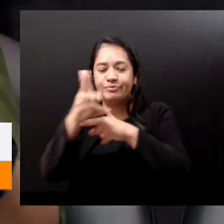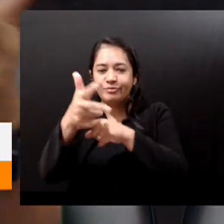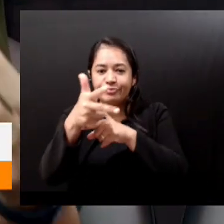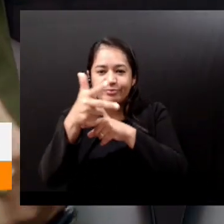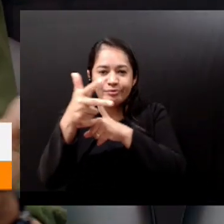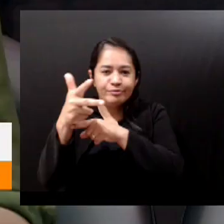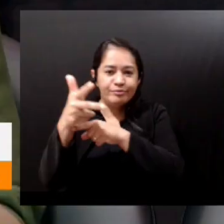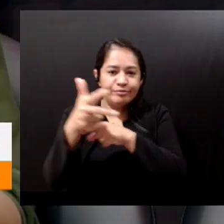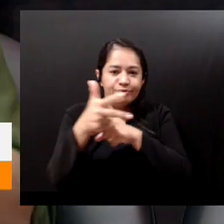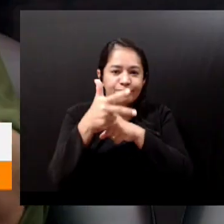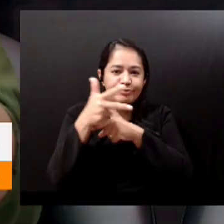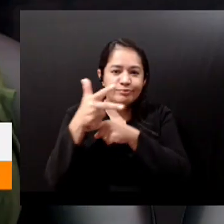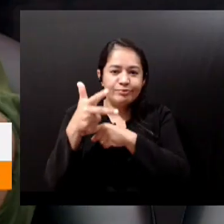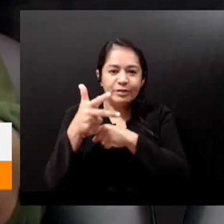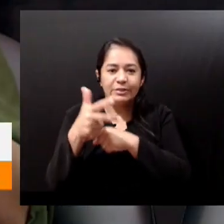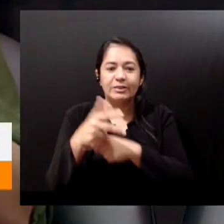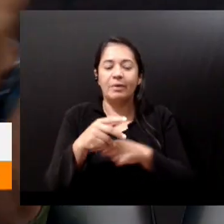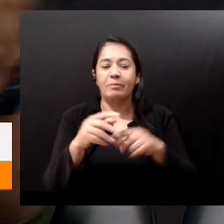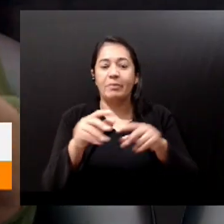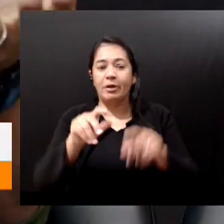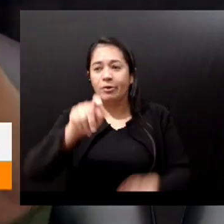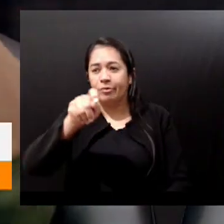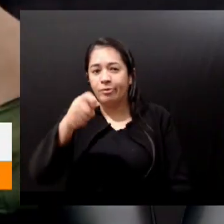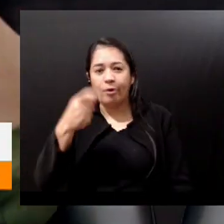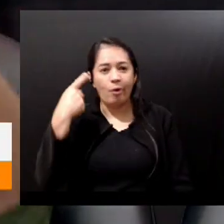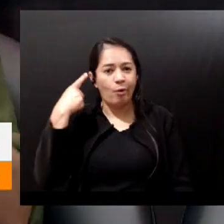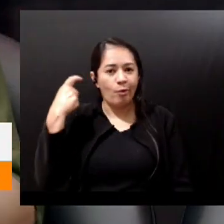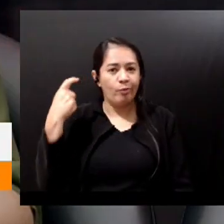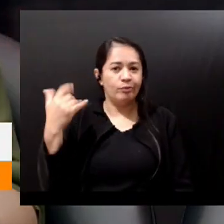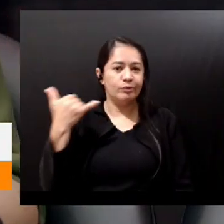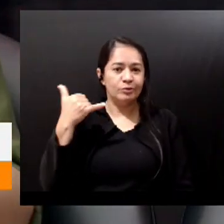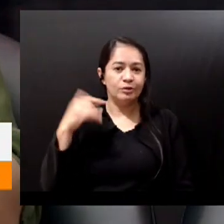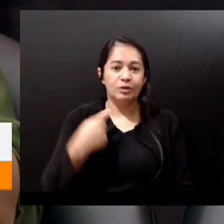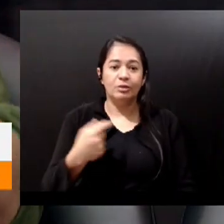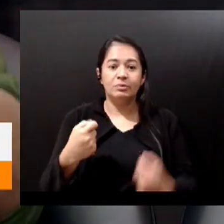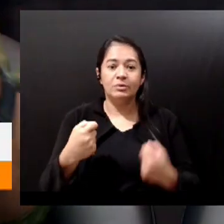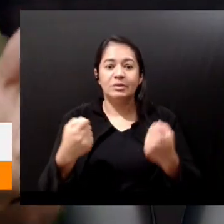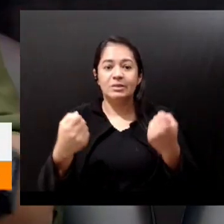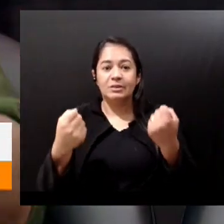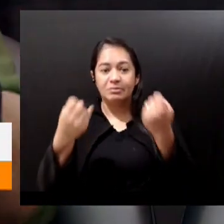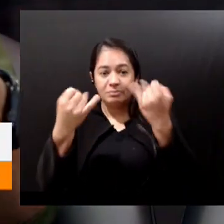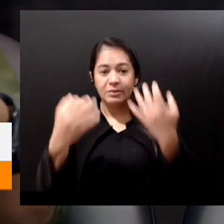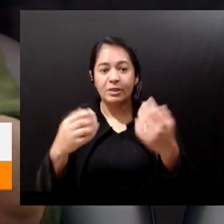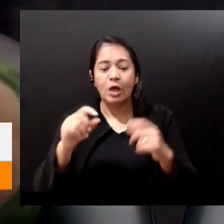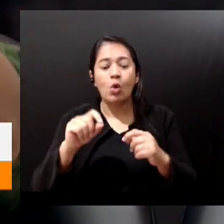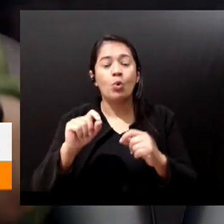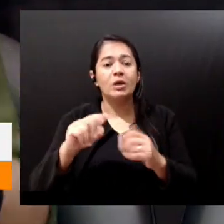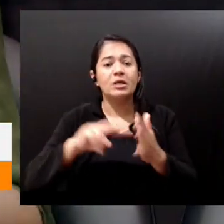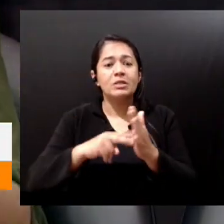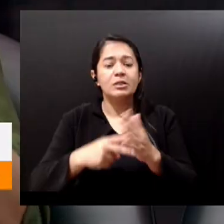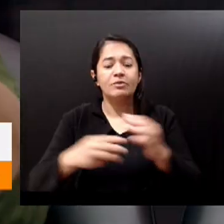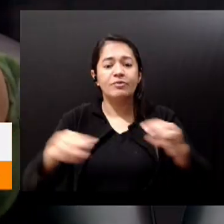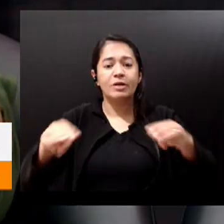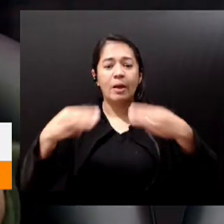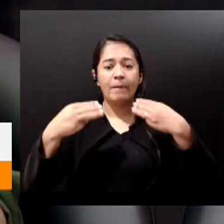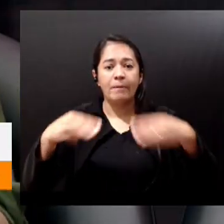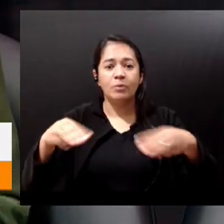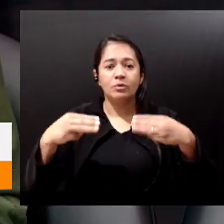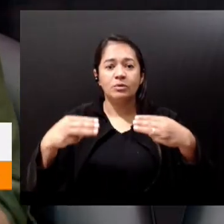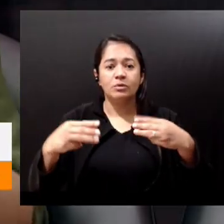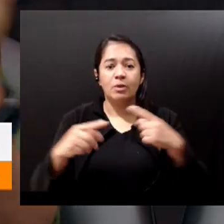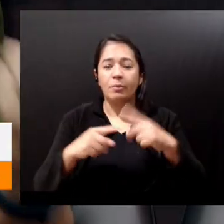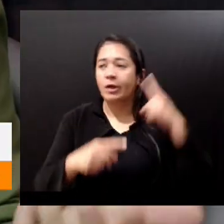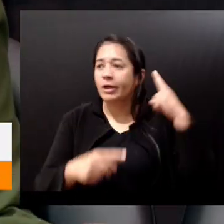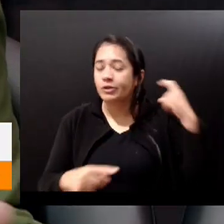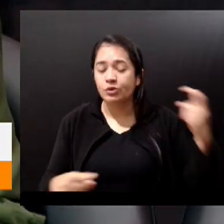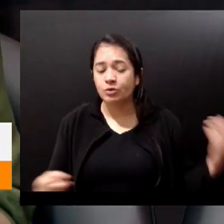de som de celular e tal. A gente precisa definir o que é música. E eu acho que tá dentro, porque som tá né? ali, tem a ver com